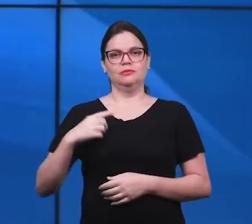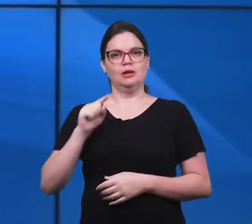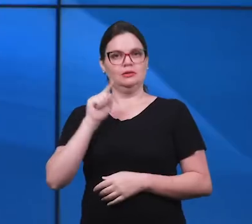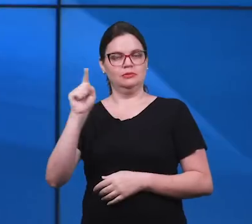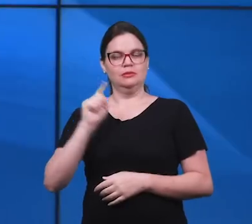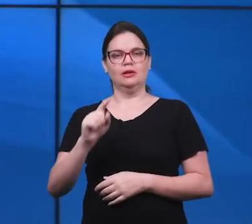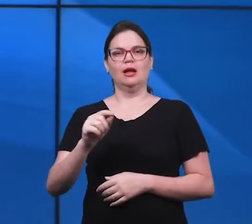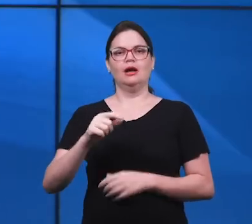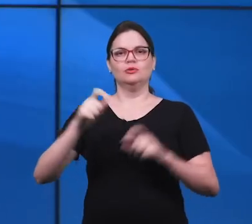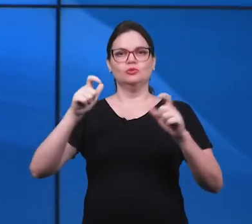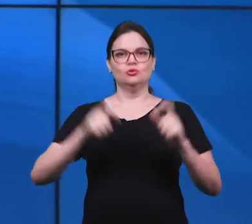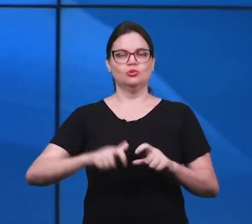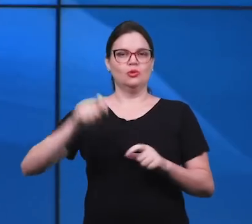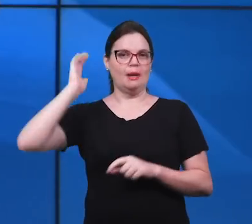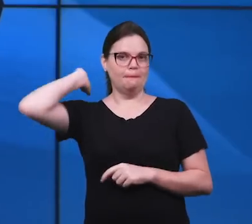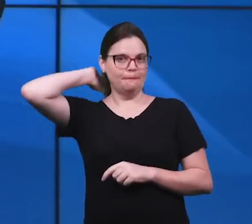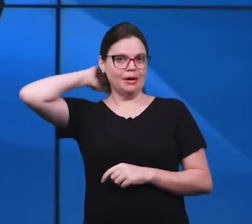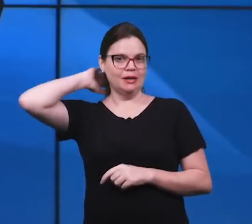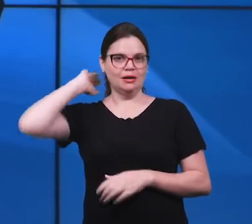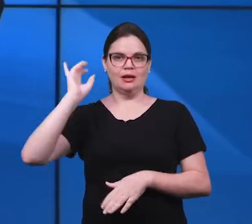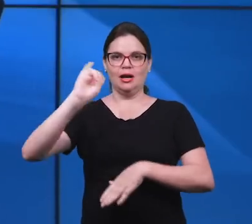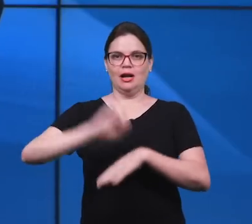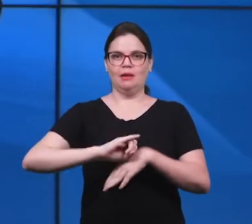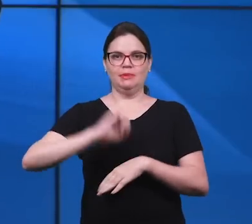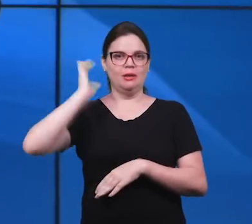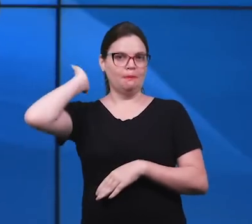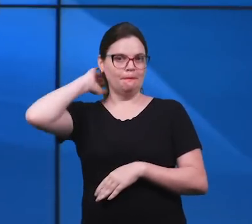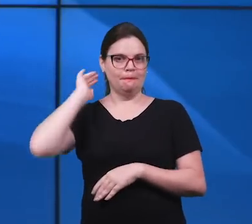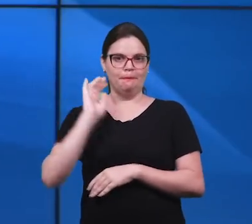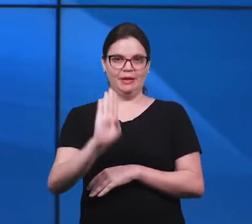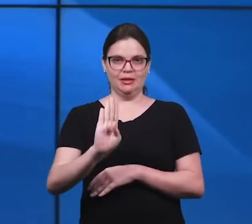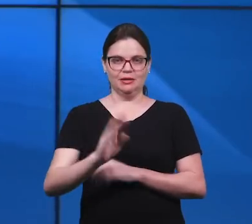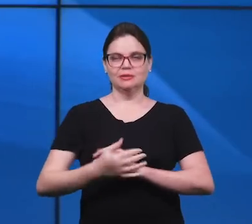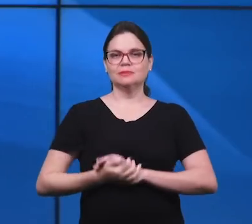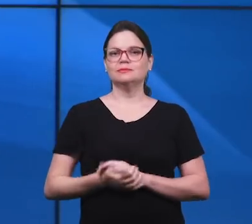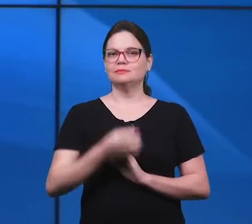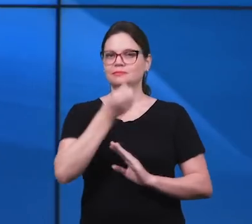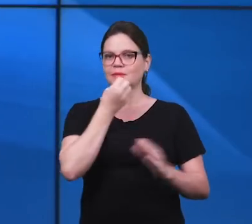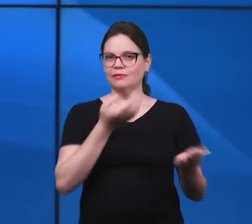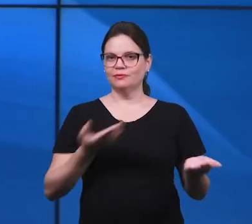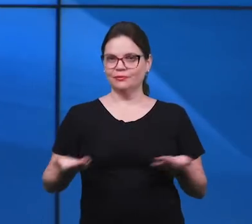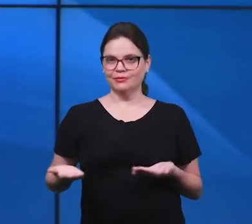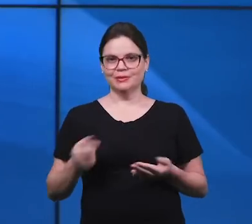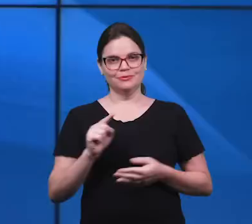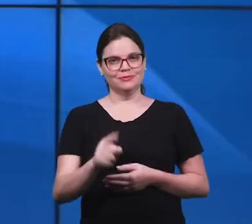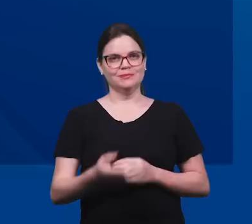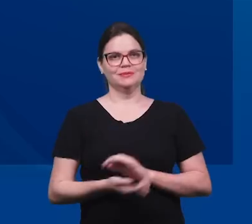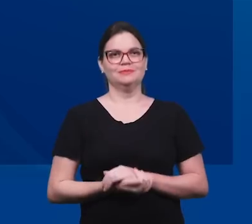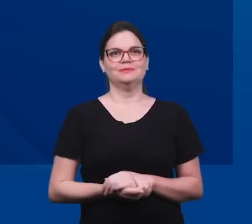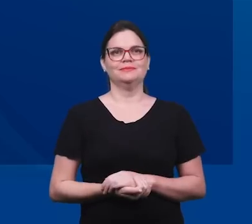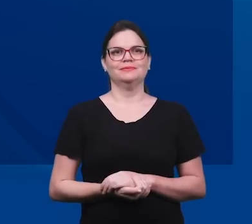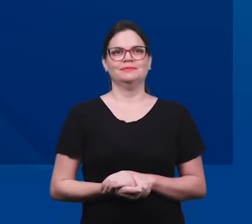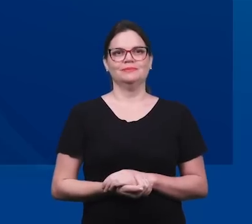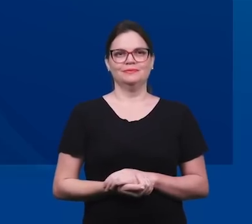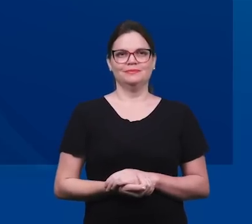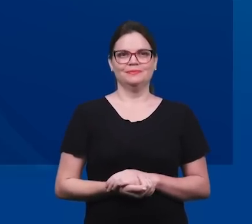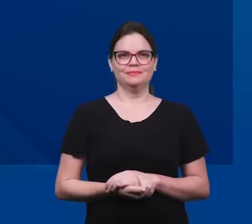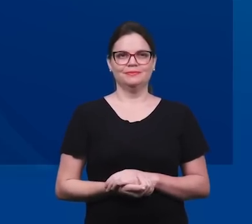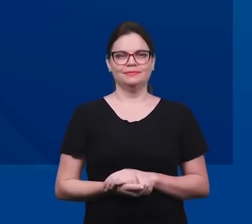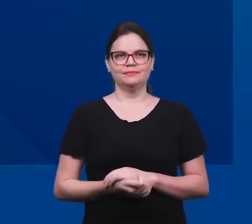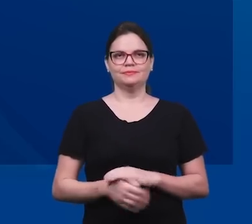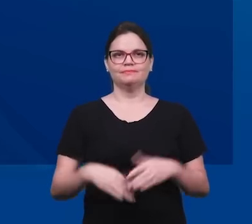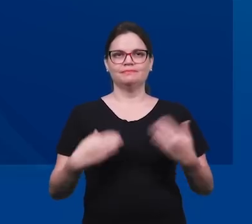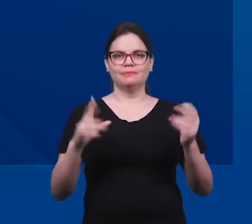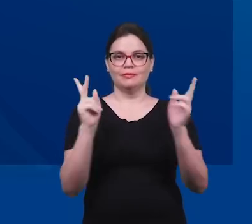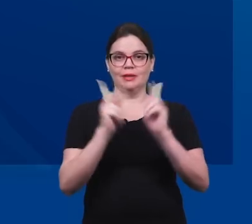do Pará, ou seja, capital do estado do Pará. Então, muito bem-vindo, Tiago, agora é com você. Irmãos,